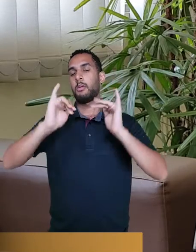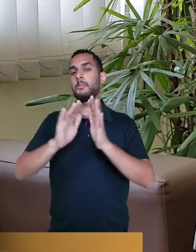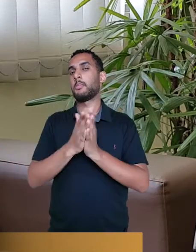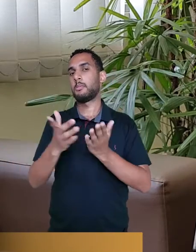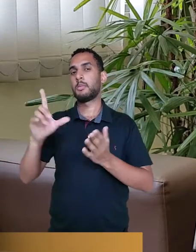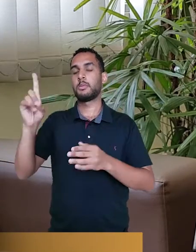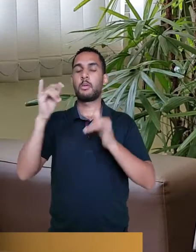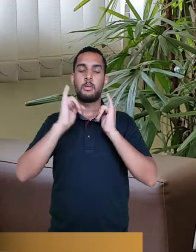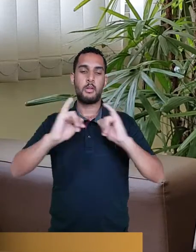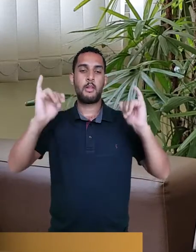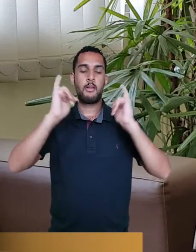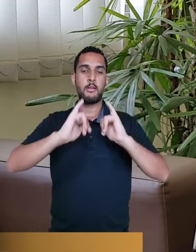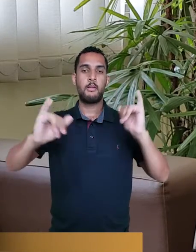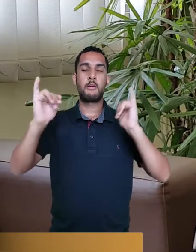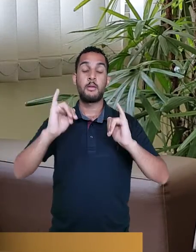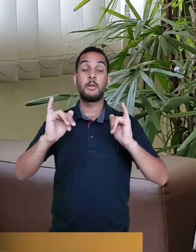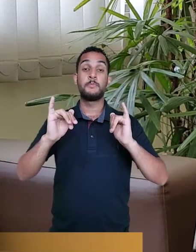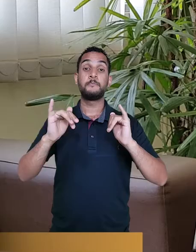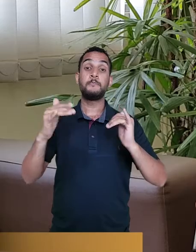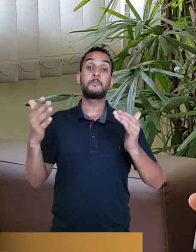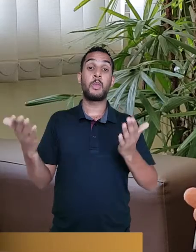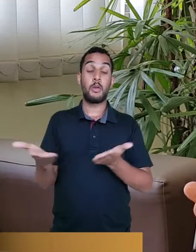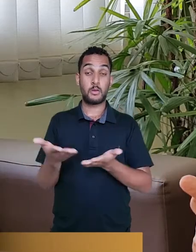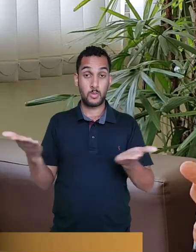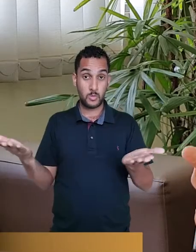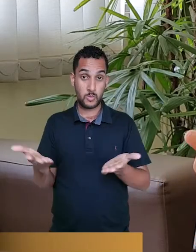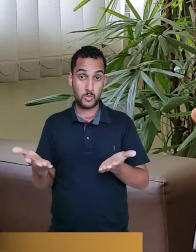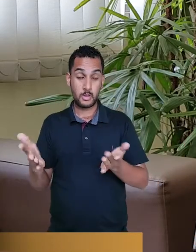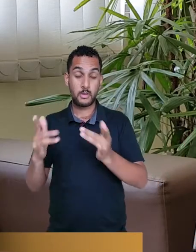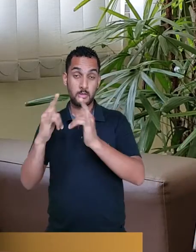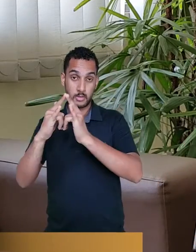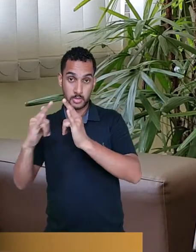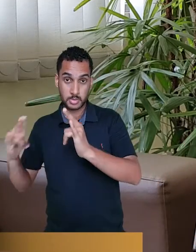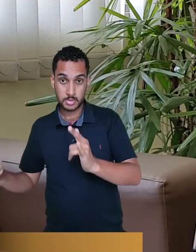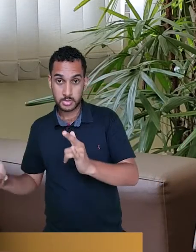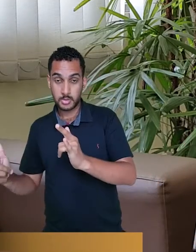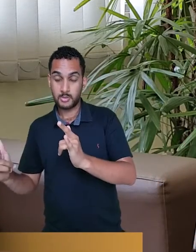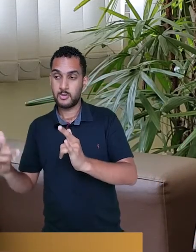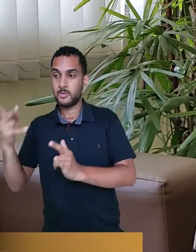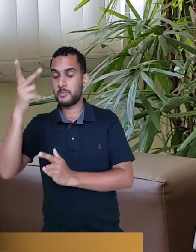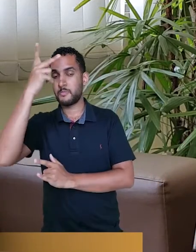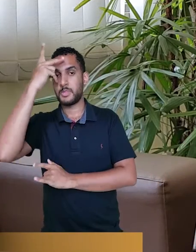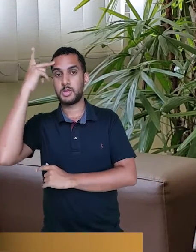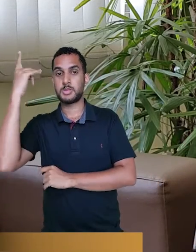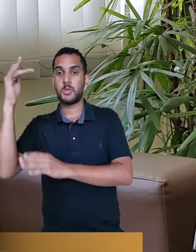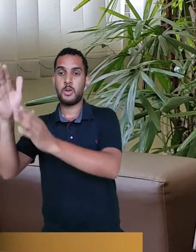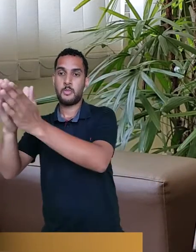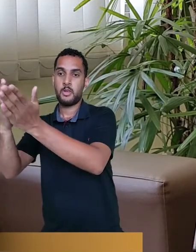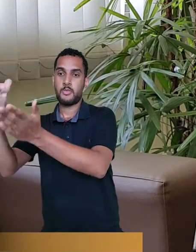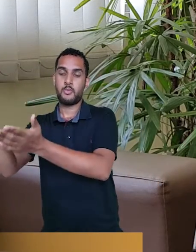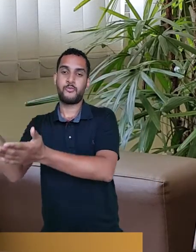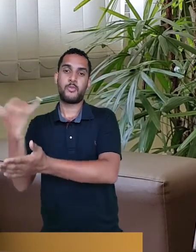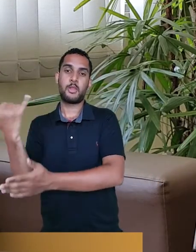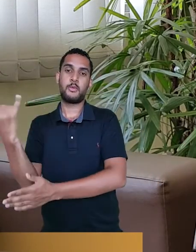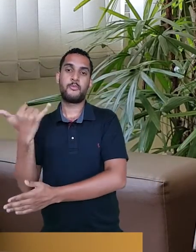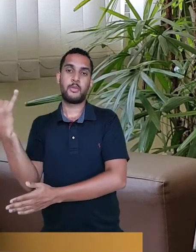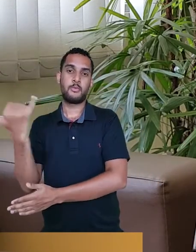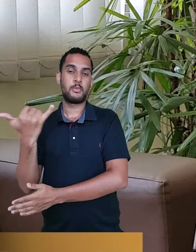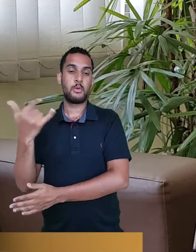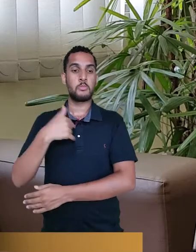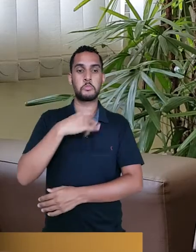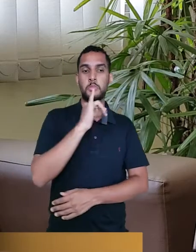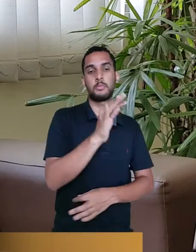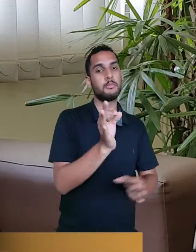sobre a palavra de Deus. Agora, no retiro, a gente ouve a palavra de